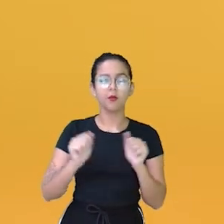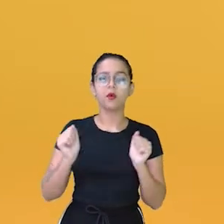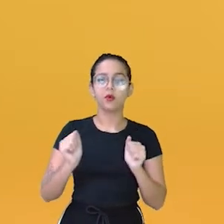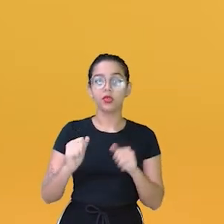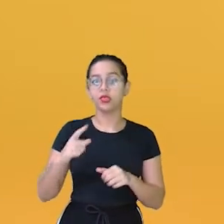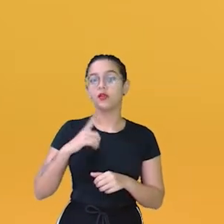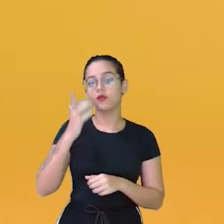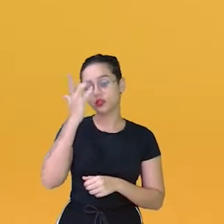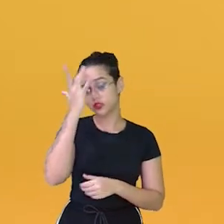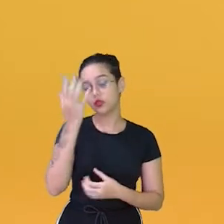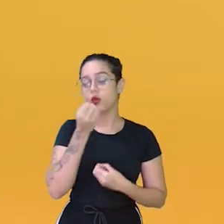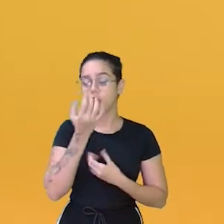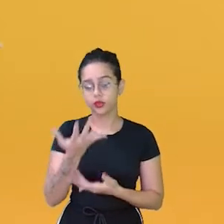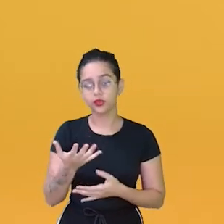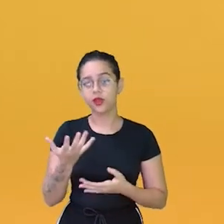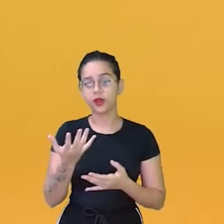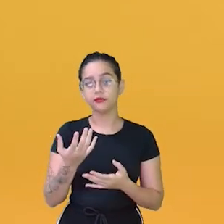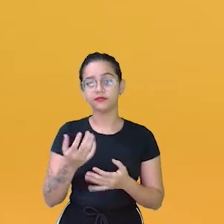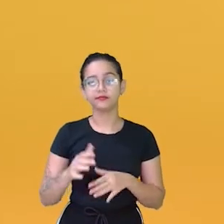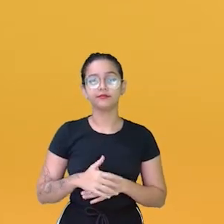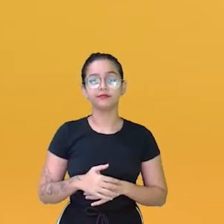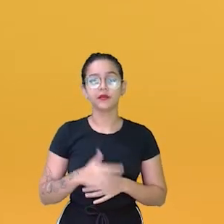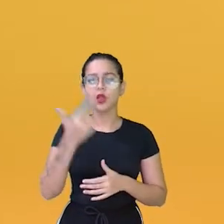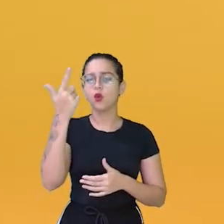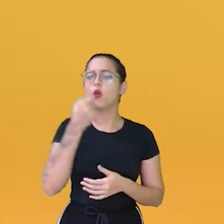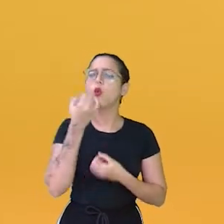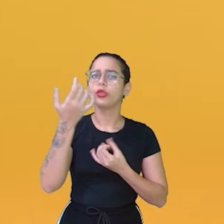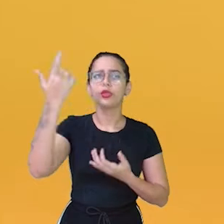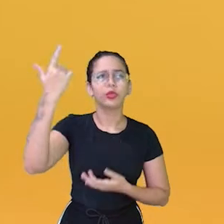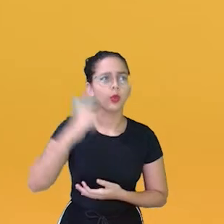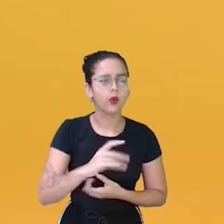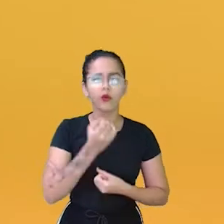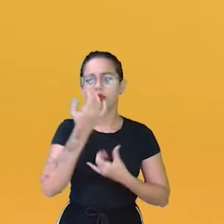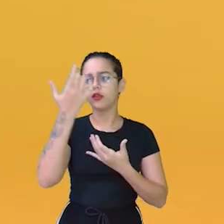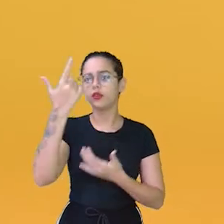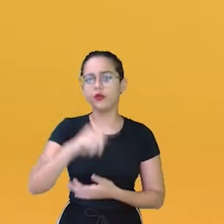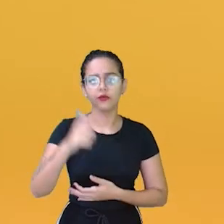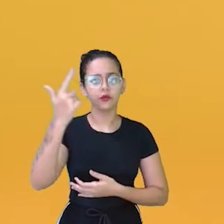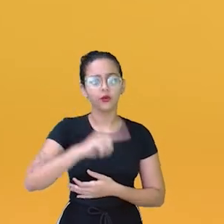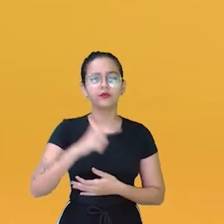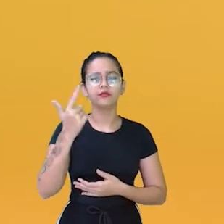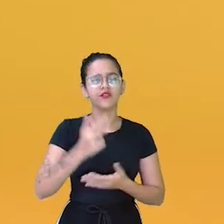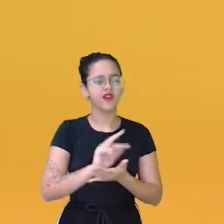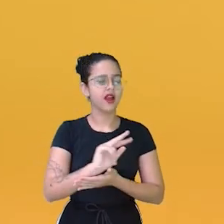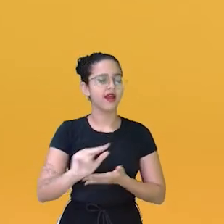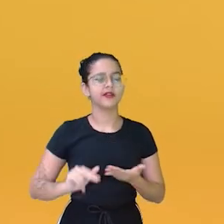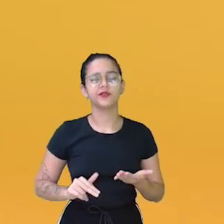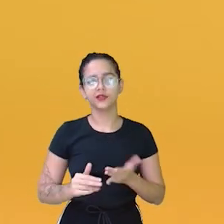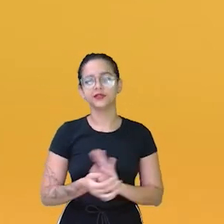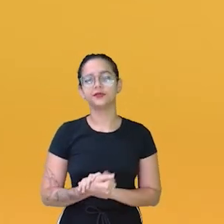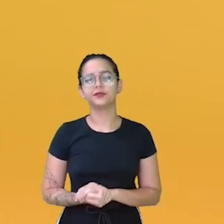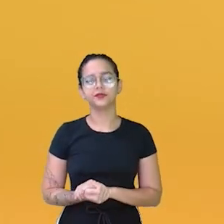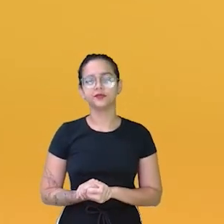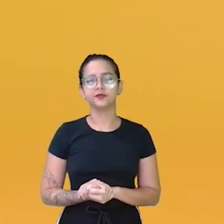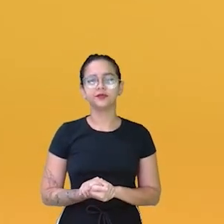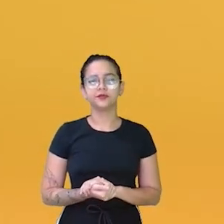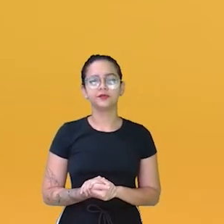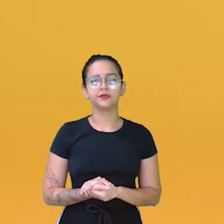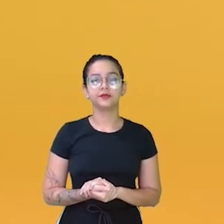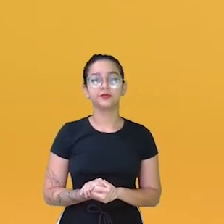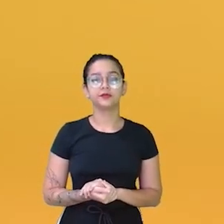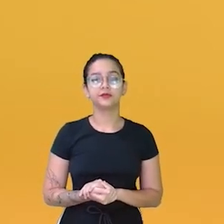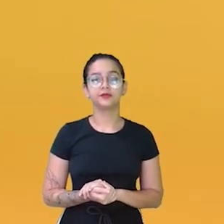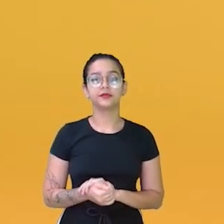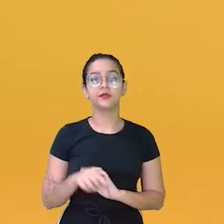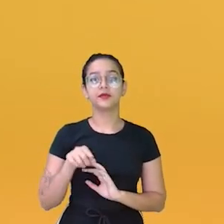que as pessoas têm de contar e de recontar a história várias vezes.